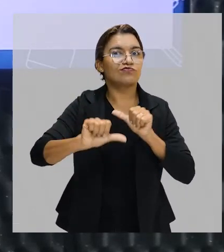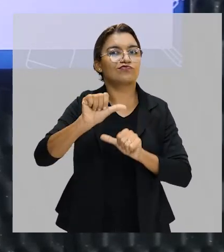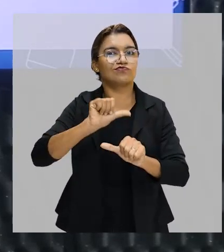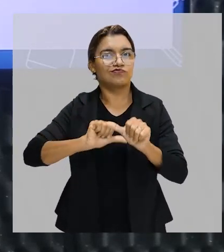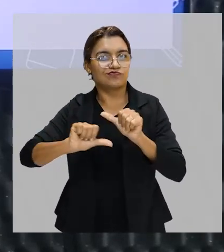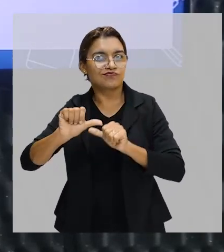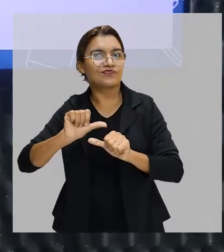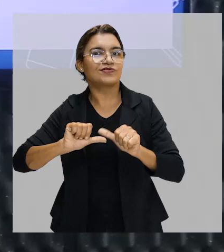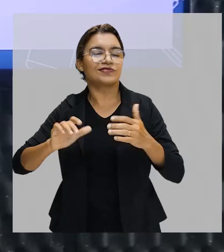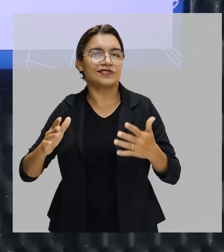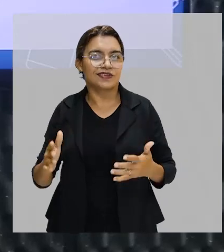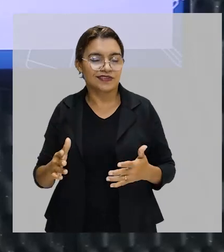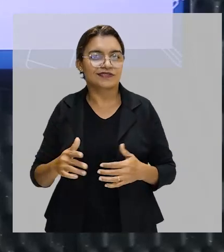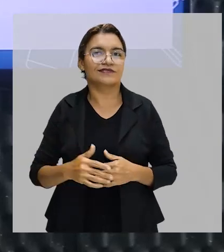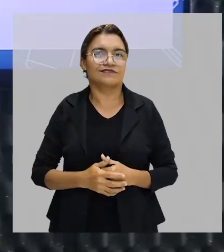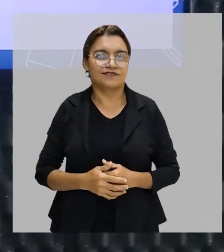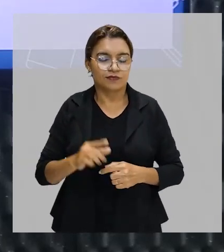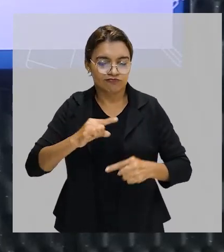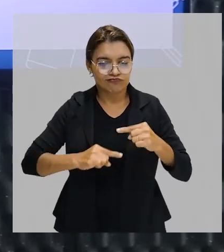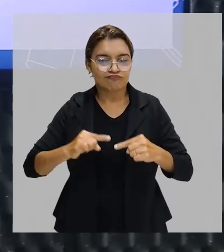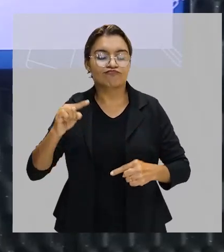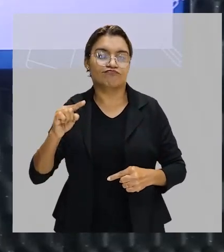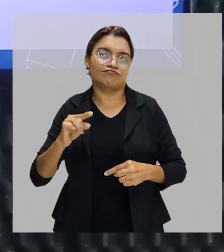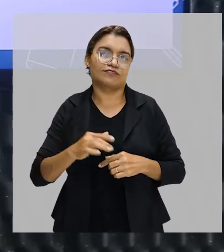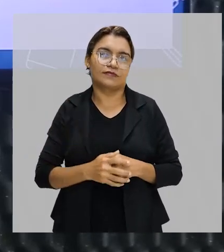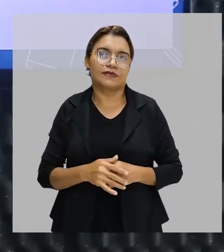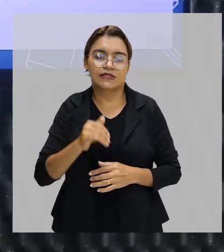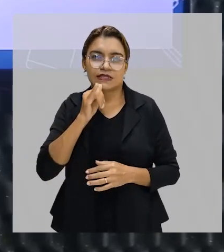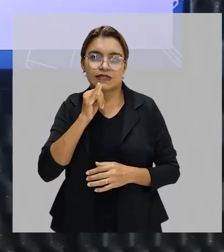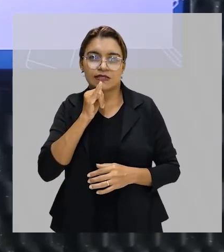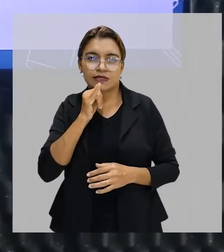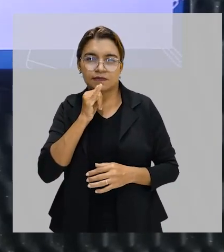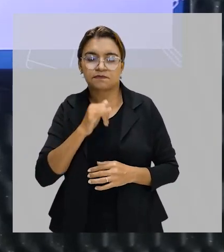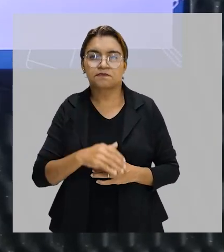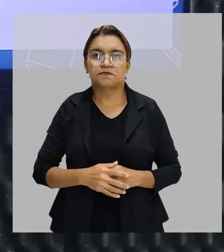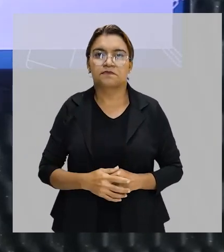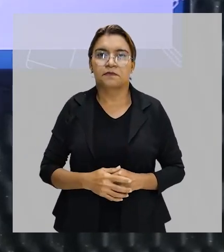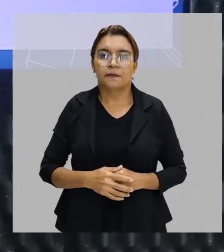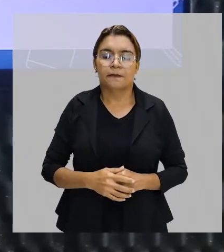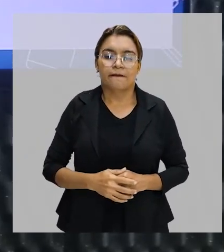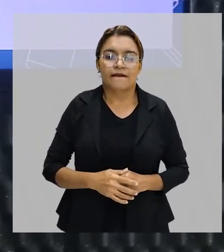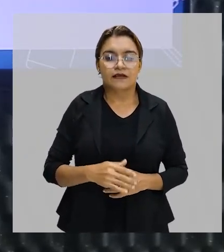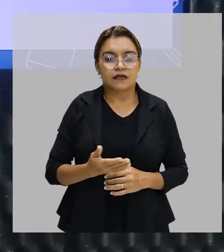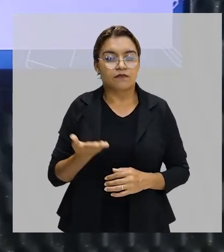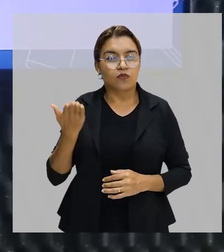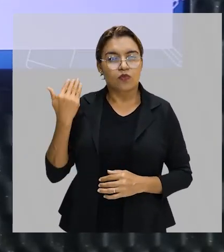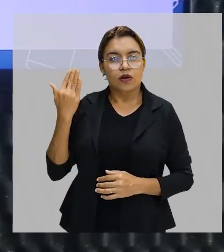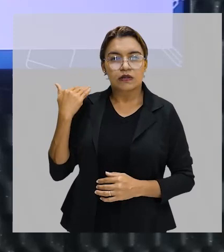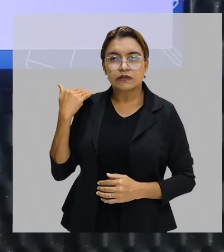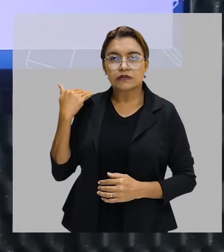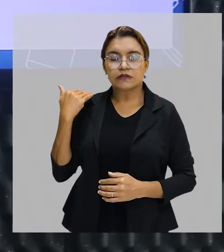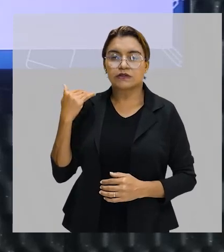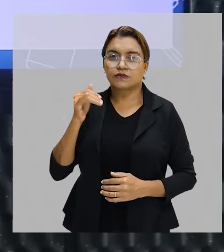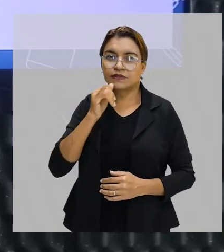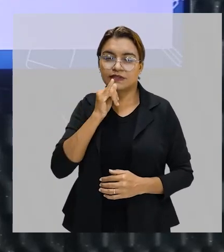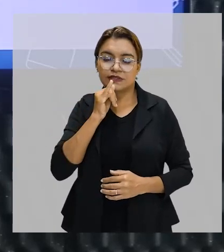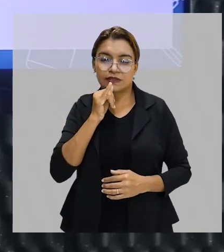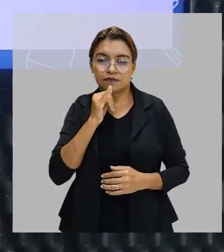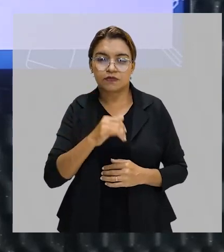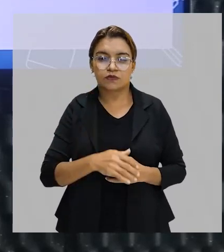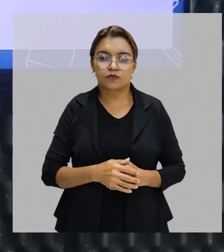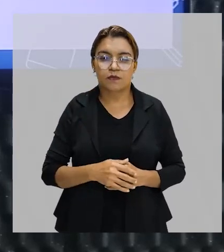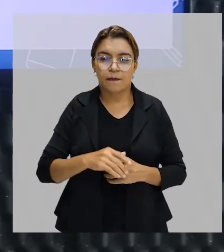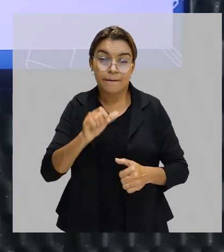de crash, de quebrada. Quebrada com o quê? Com o antigo, o que é arcaico. Apresentação de